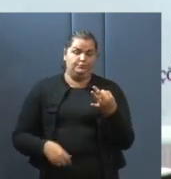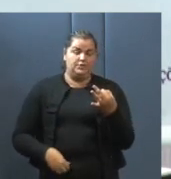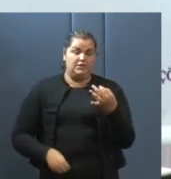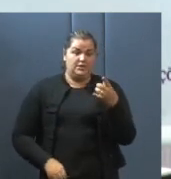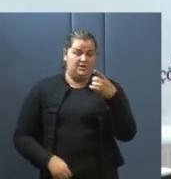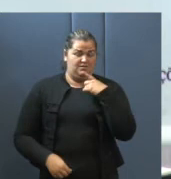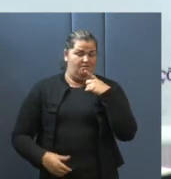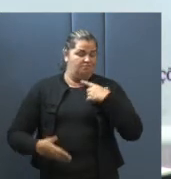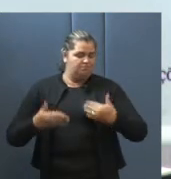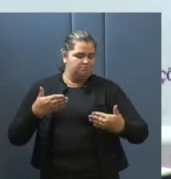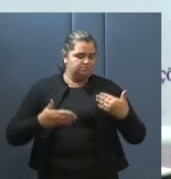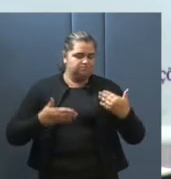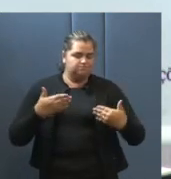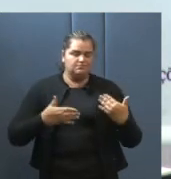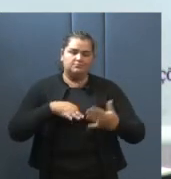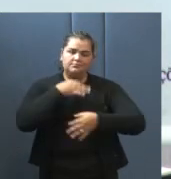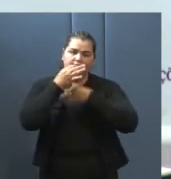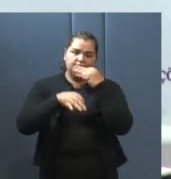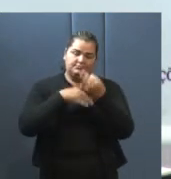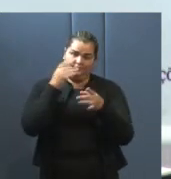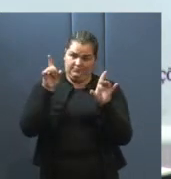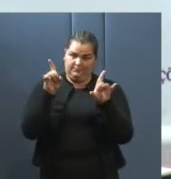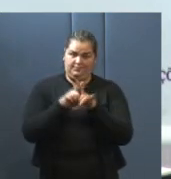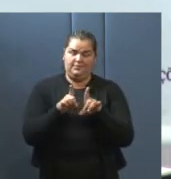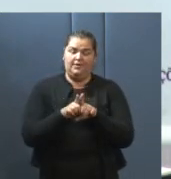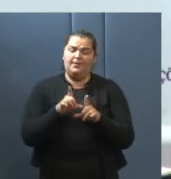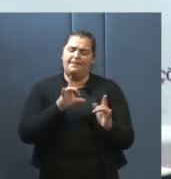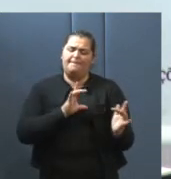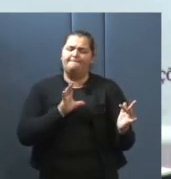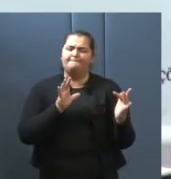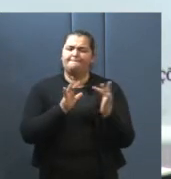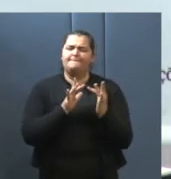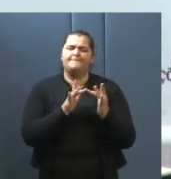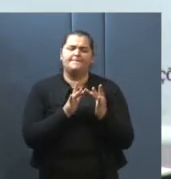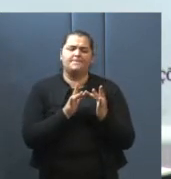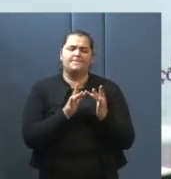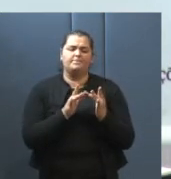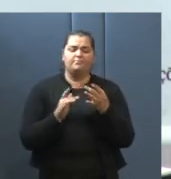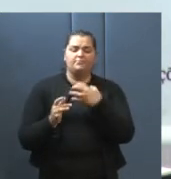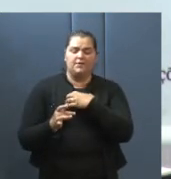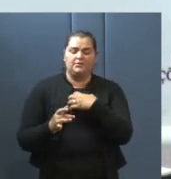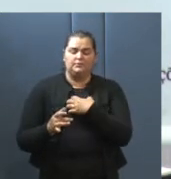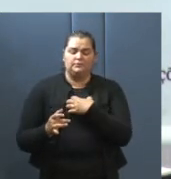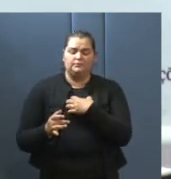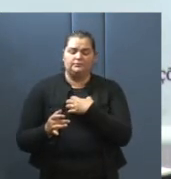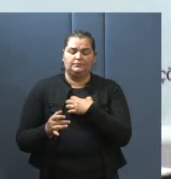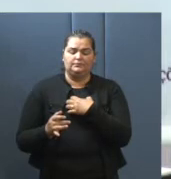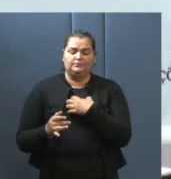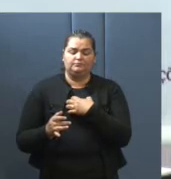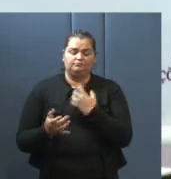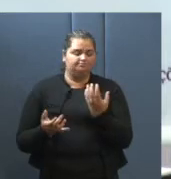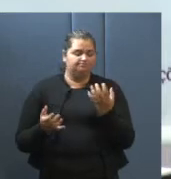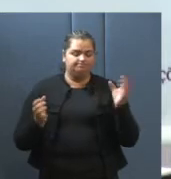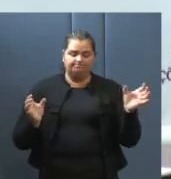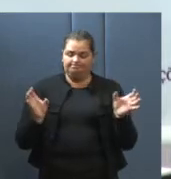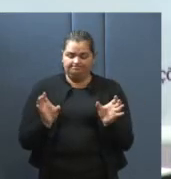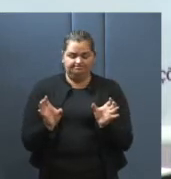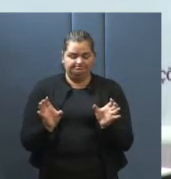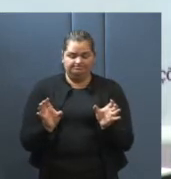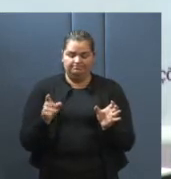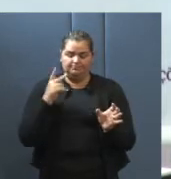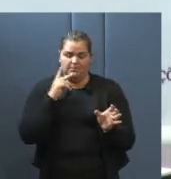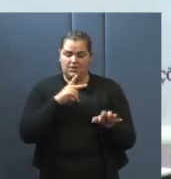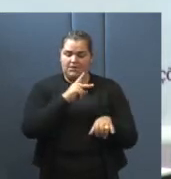enfrentado alguns questionamentos no Clube de Paris em relação a questões situações onde,